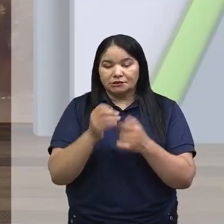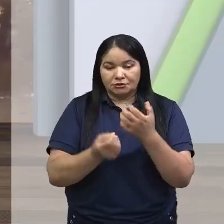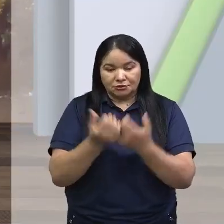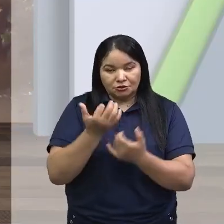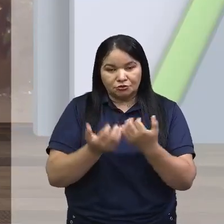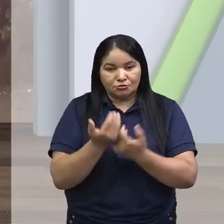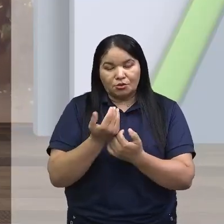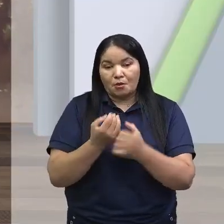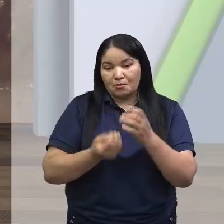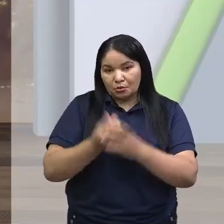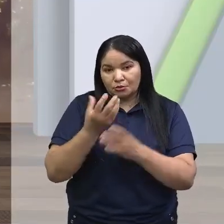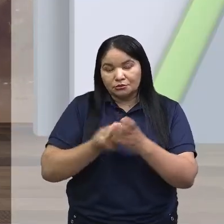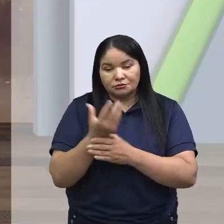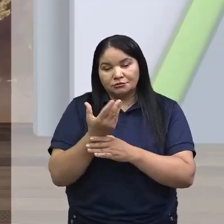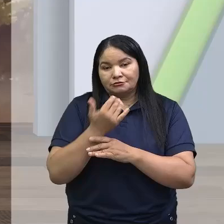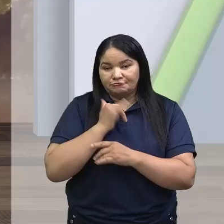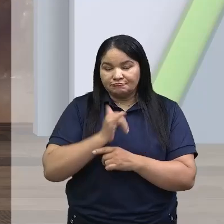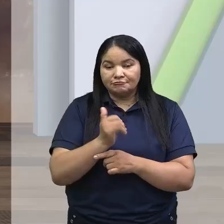produção energética,